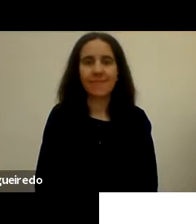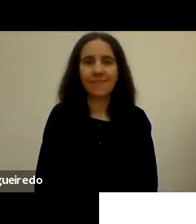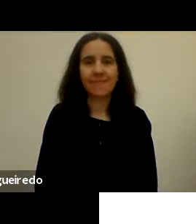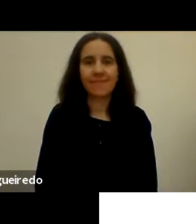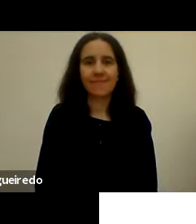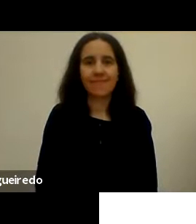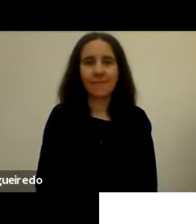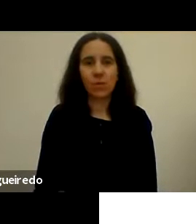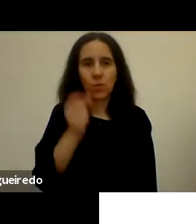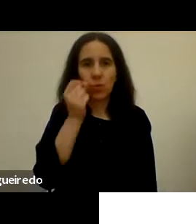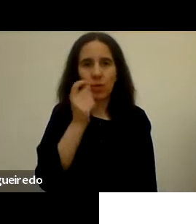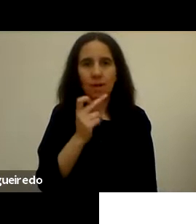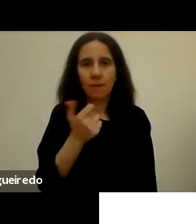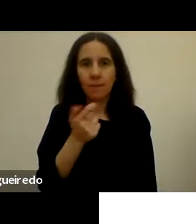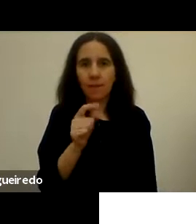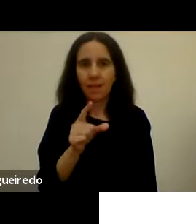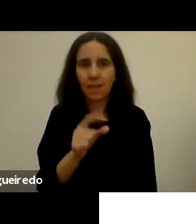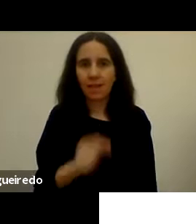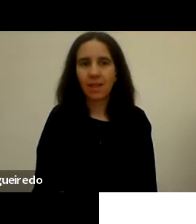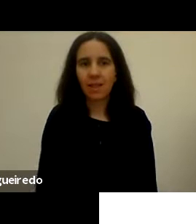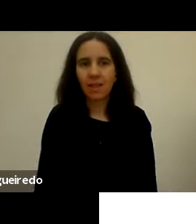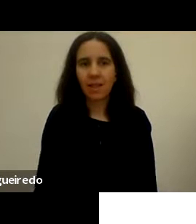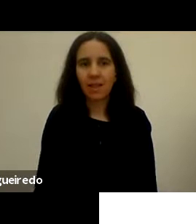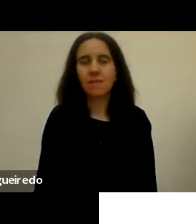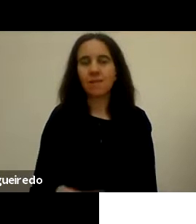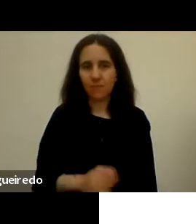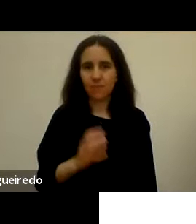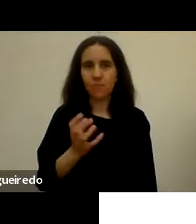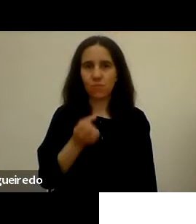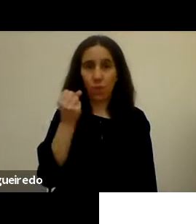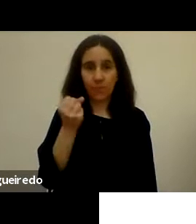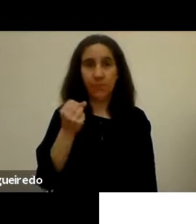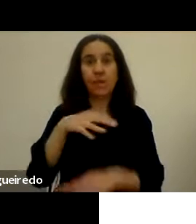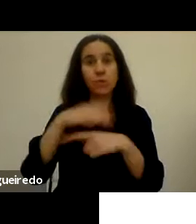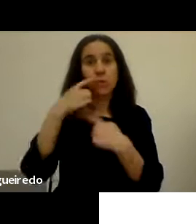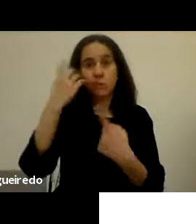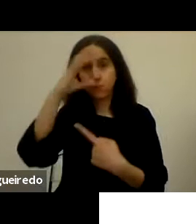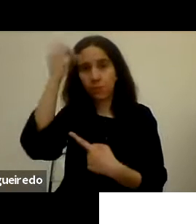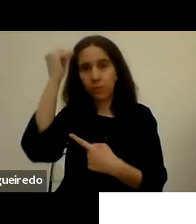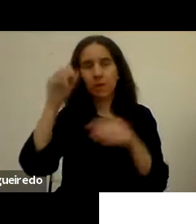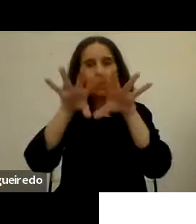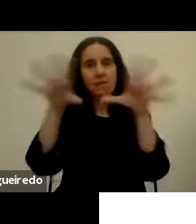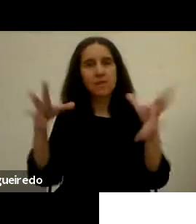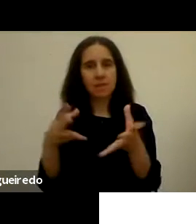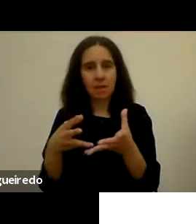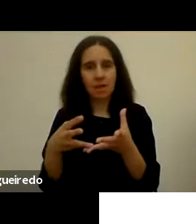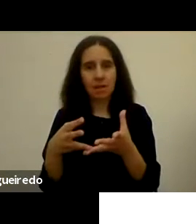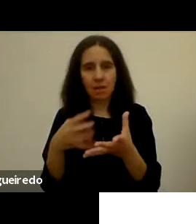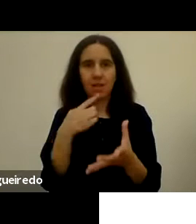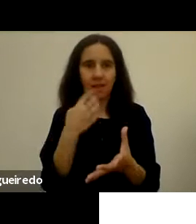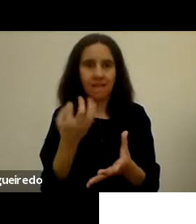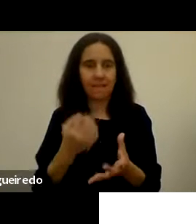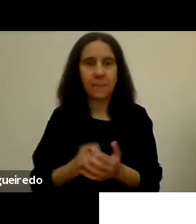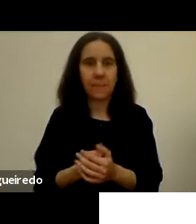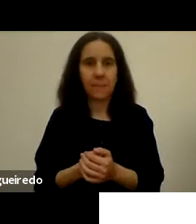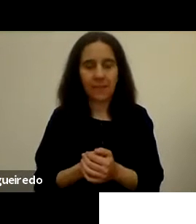do Abel que está... E isto está a ser conseguido, a administração pública de uma forma universal, temos de vir. A segunda